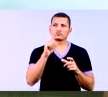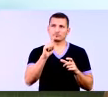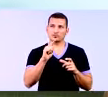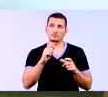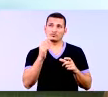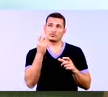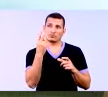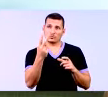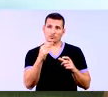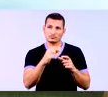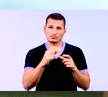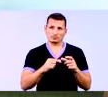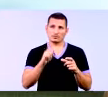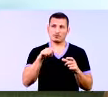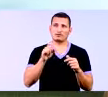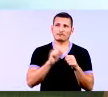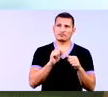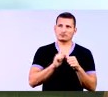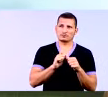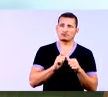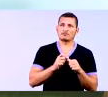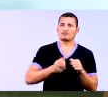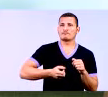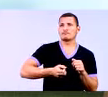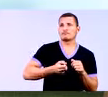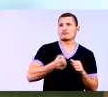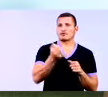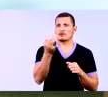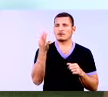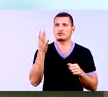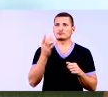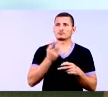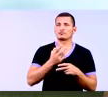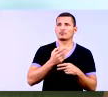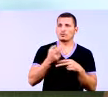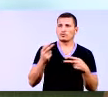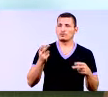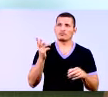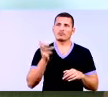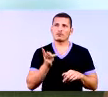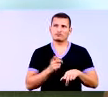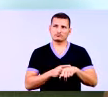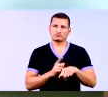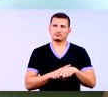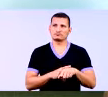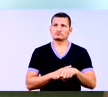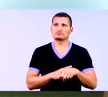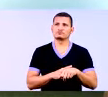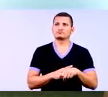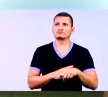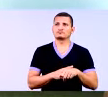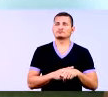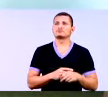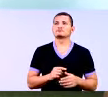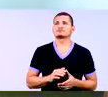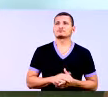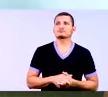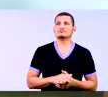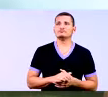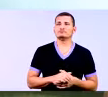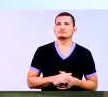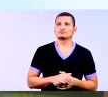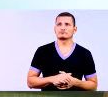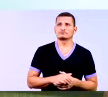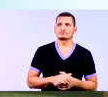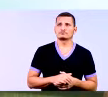fazer tarefas simultâneas, você vai ter um ganho de performance nesse processador e, por consequência, na máquina que você está